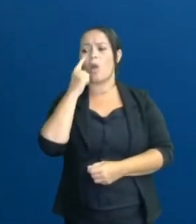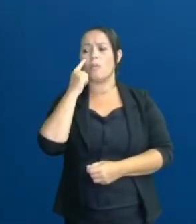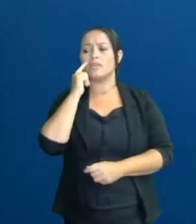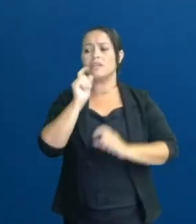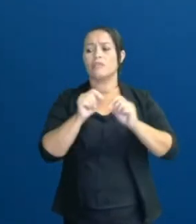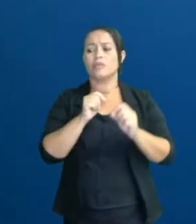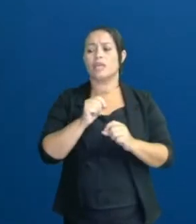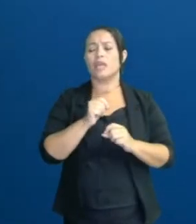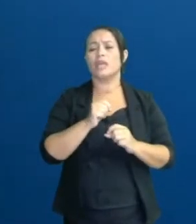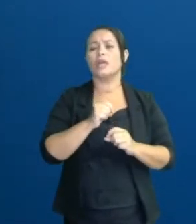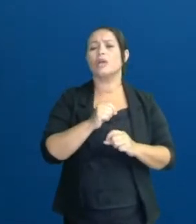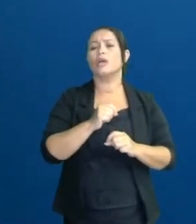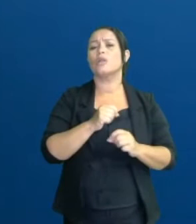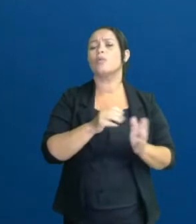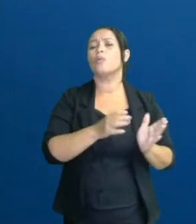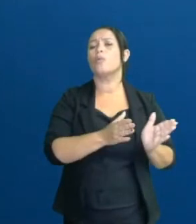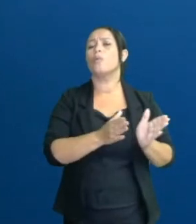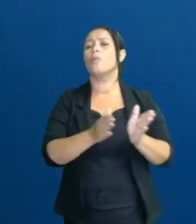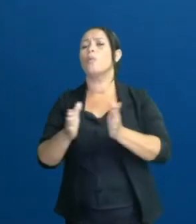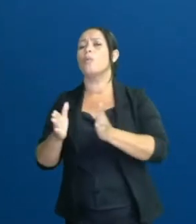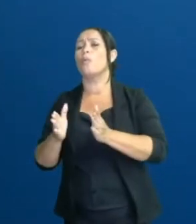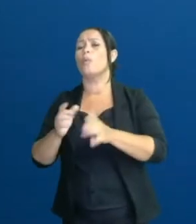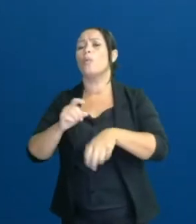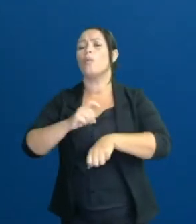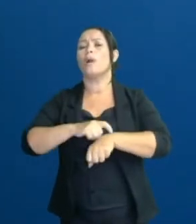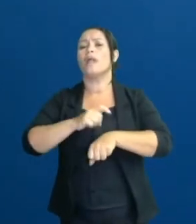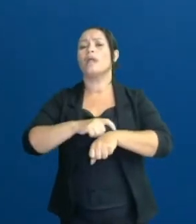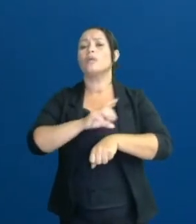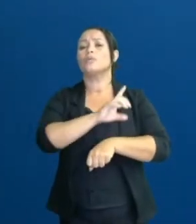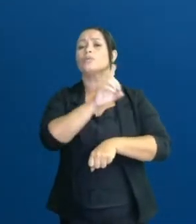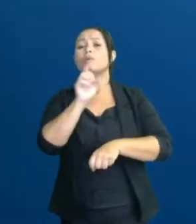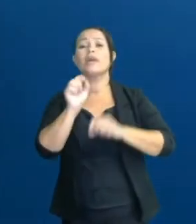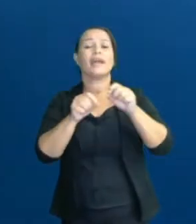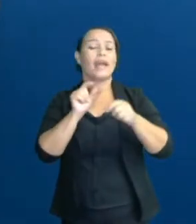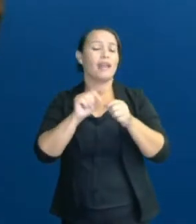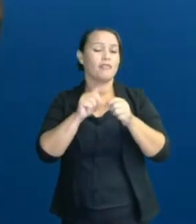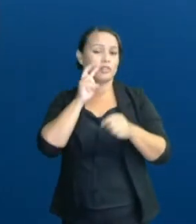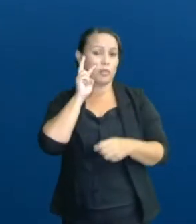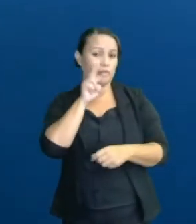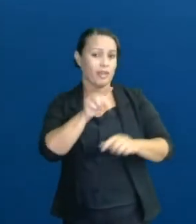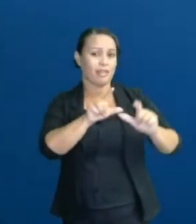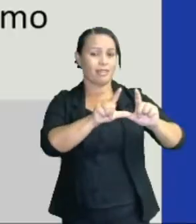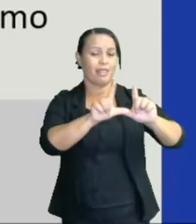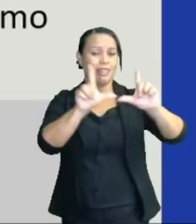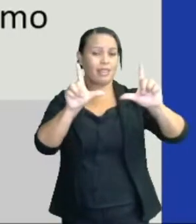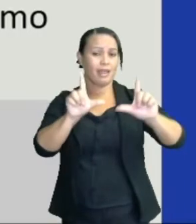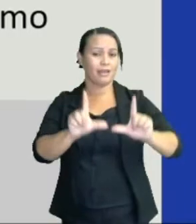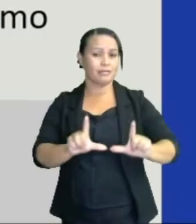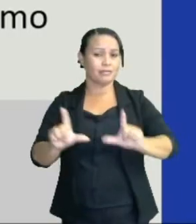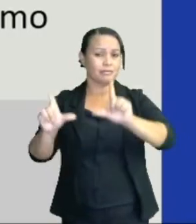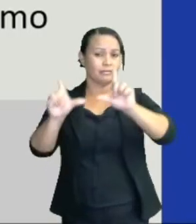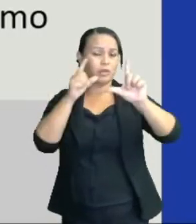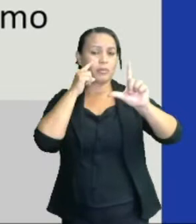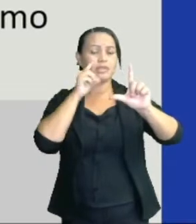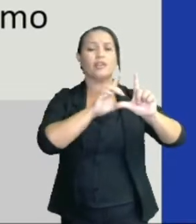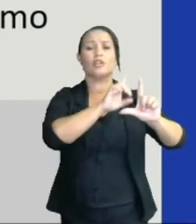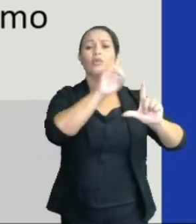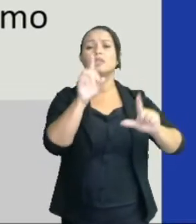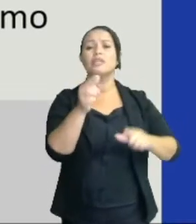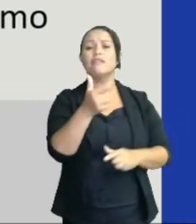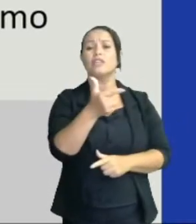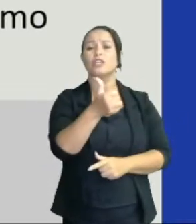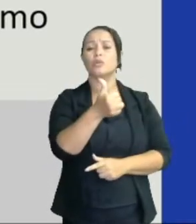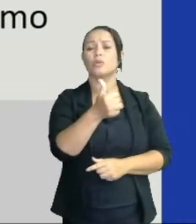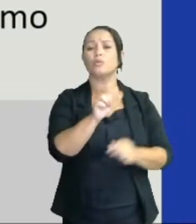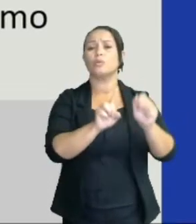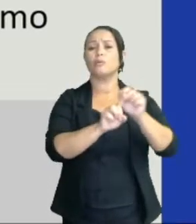períodos do dia e o horário que ela faz essas atividades. Vamos observar aqui na tela. No dia